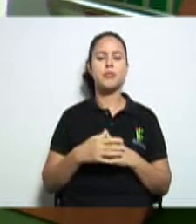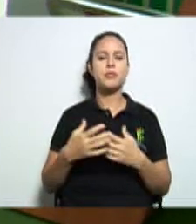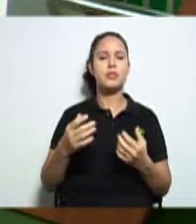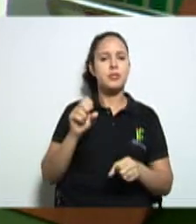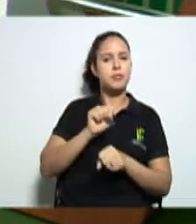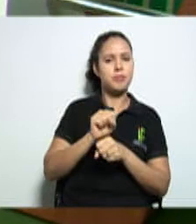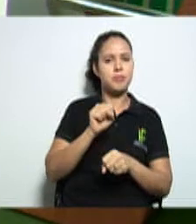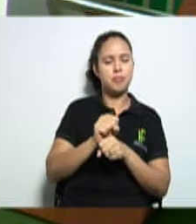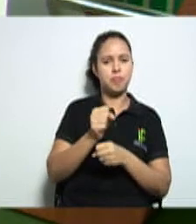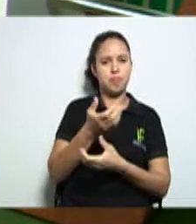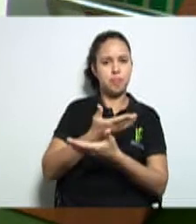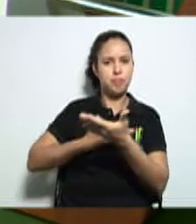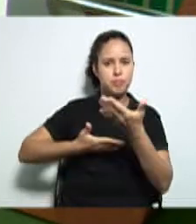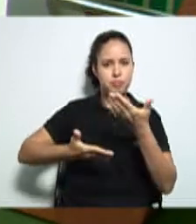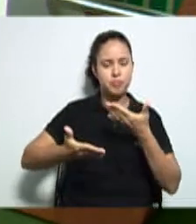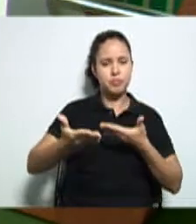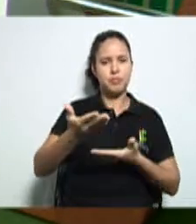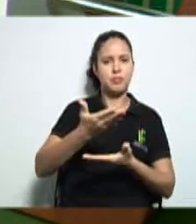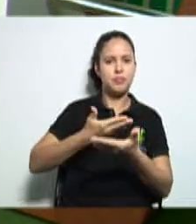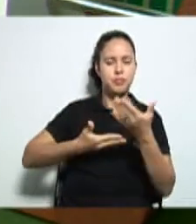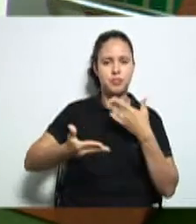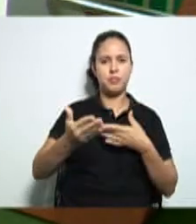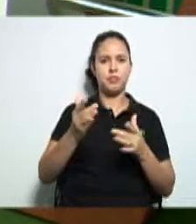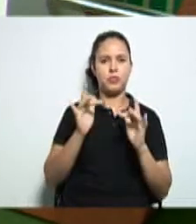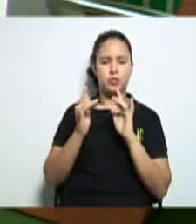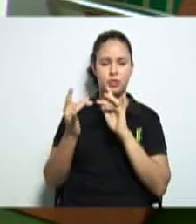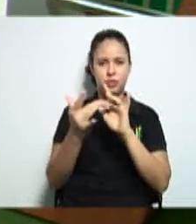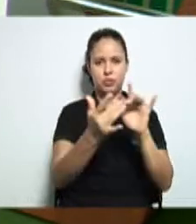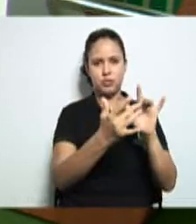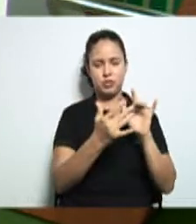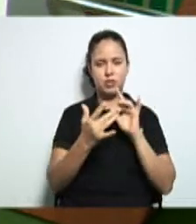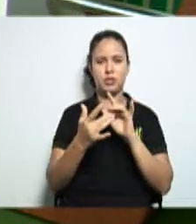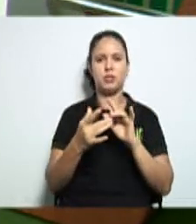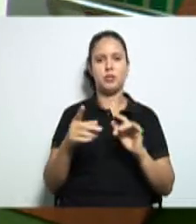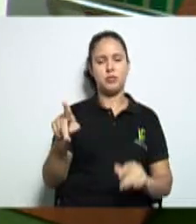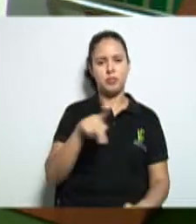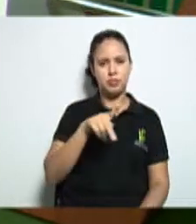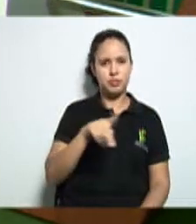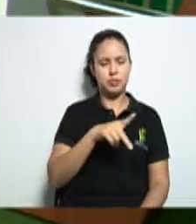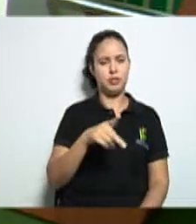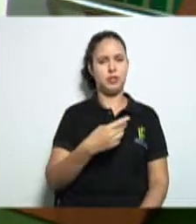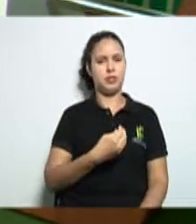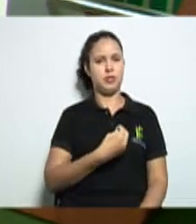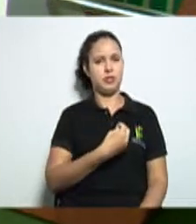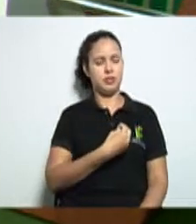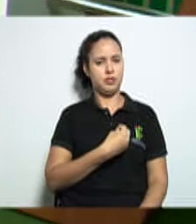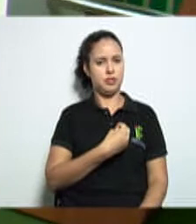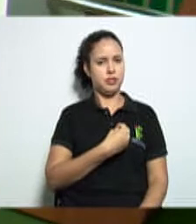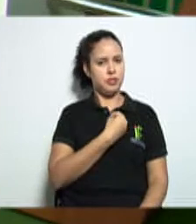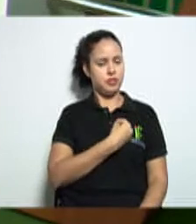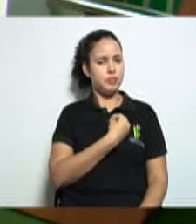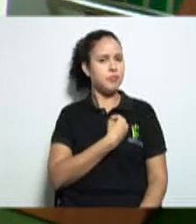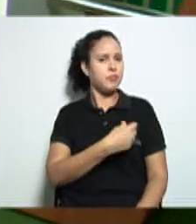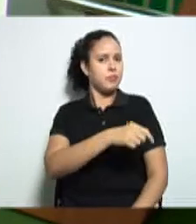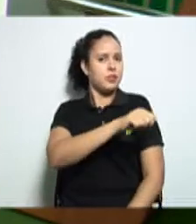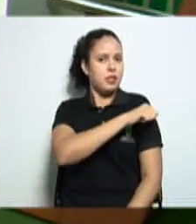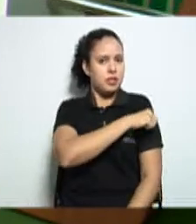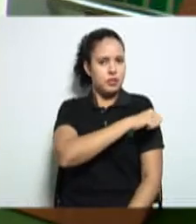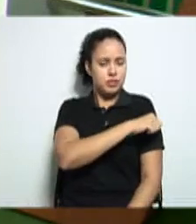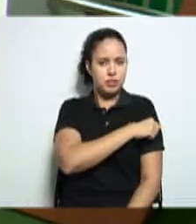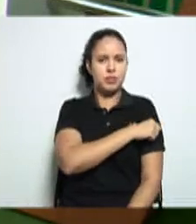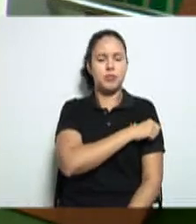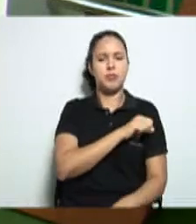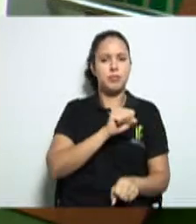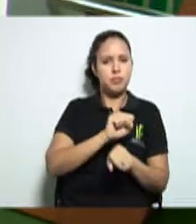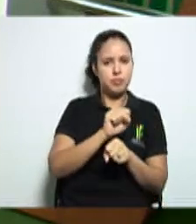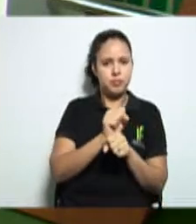dessa nossa harmonia, tanto nós, professores presenciais e vocês, estudantes. Contamos com o